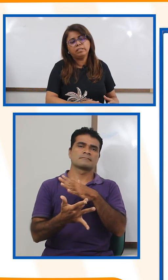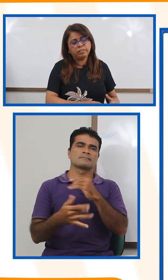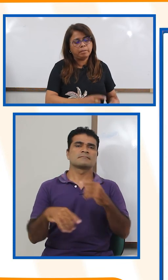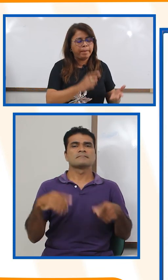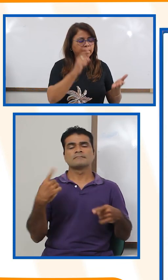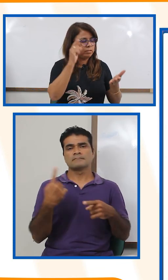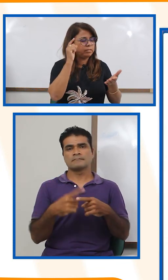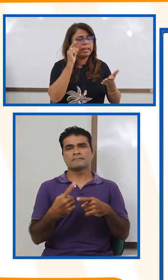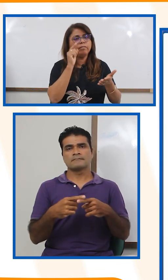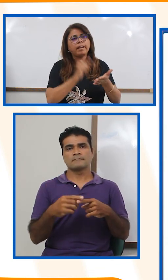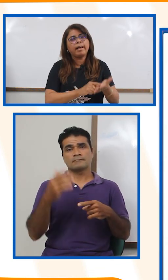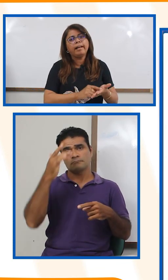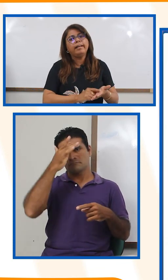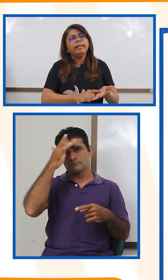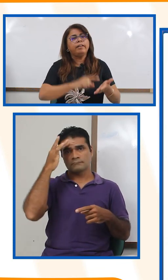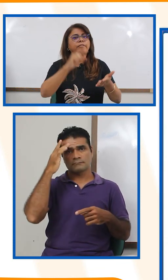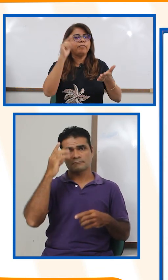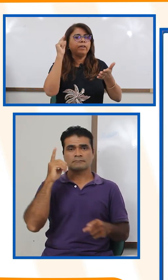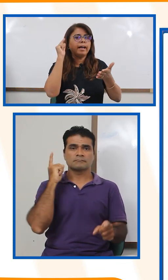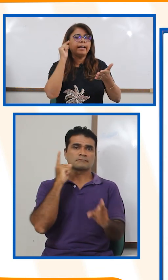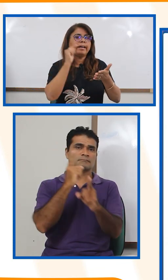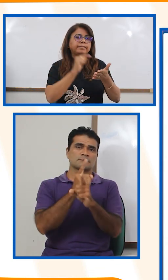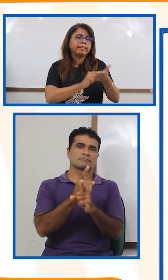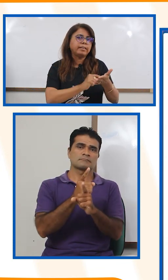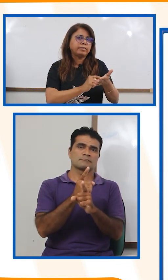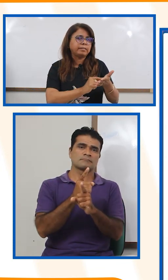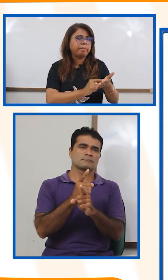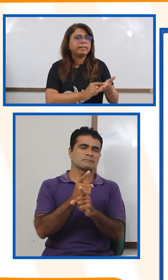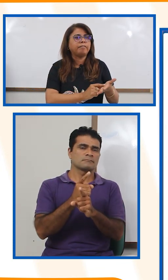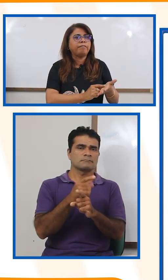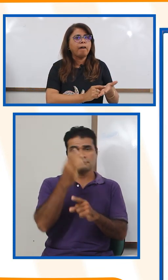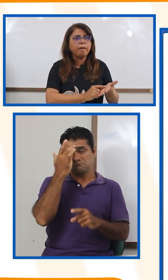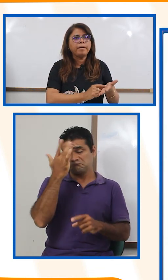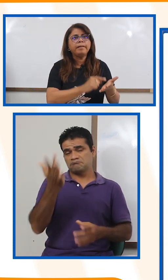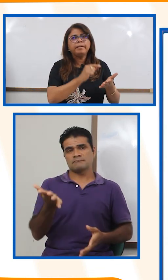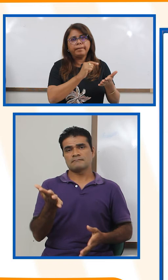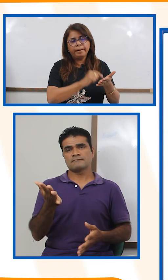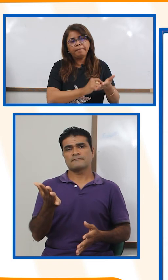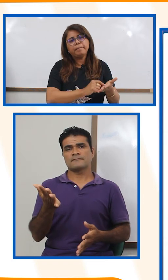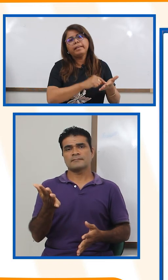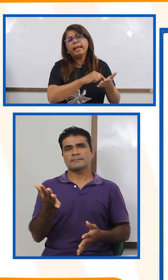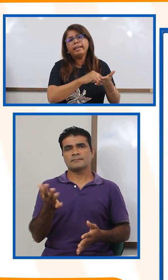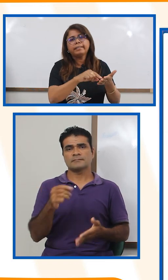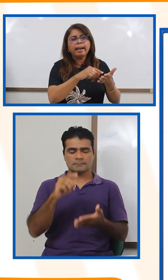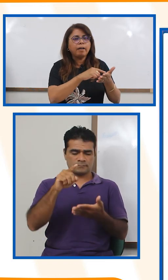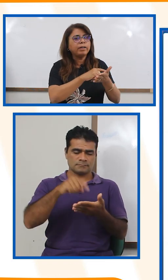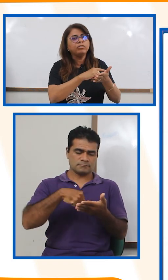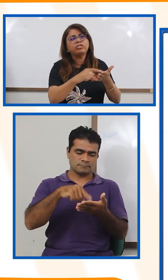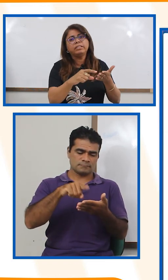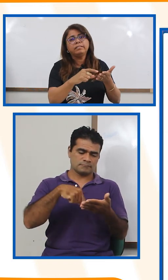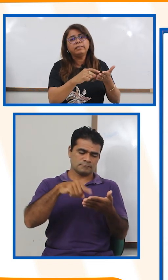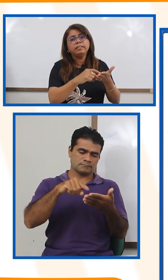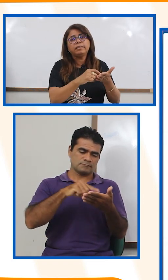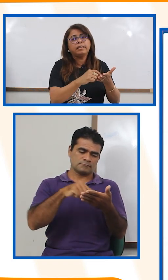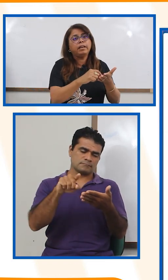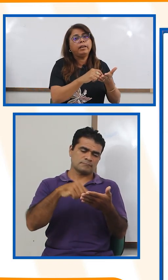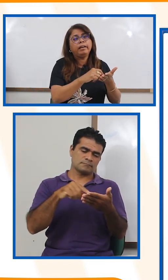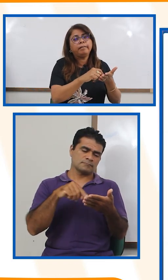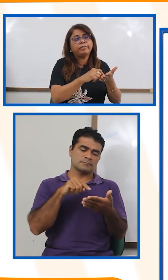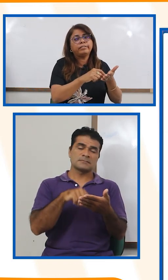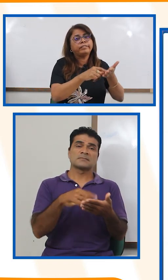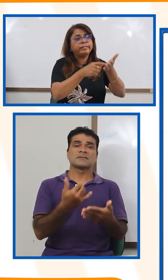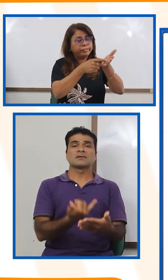Ou seja, você pega o seu celular, eu vou lá, acesso essa plataforma, né? E aí tá lá uma notícia